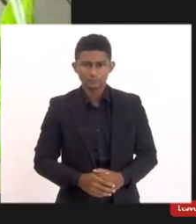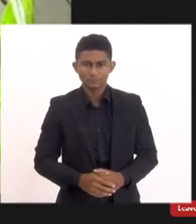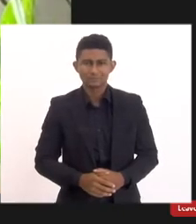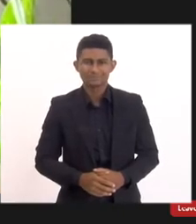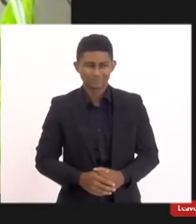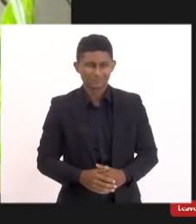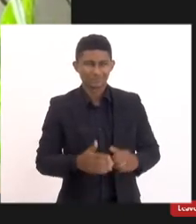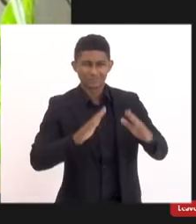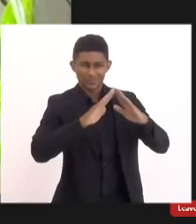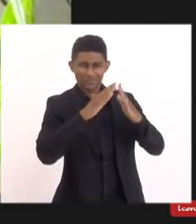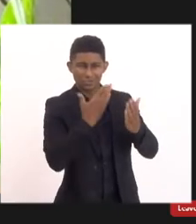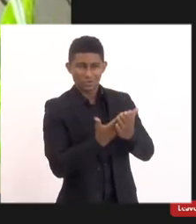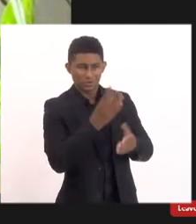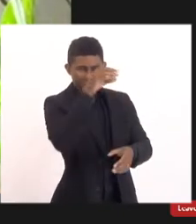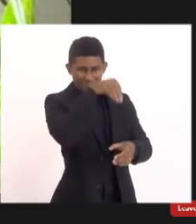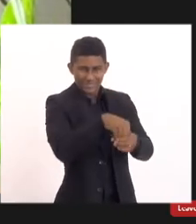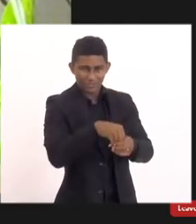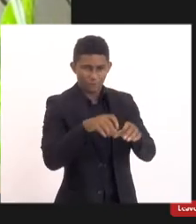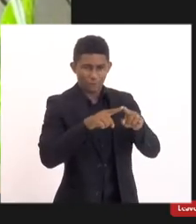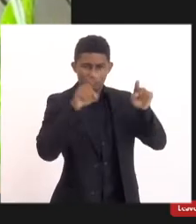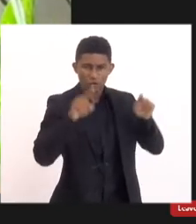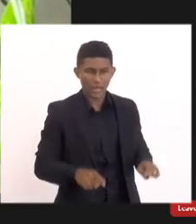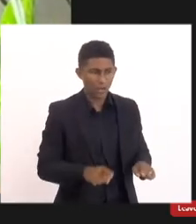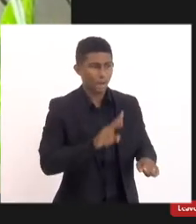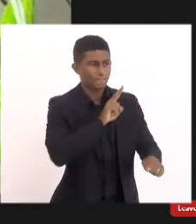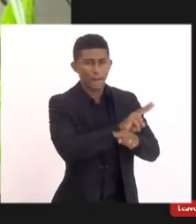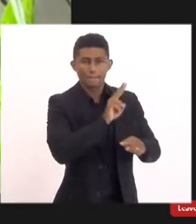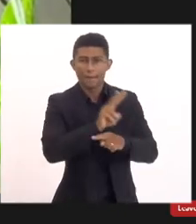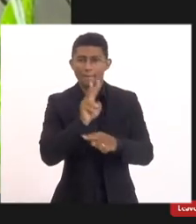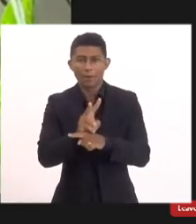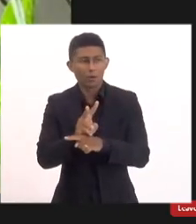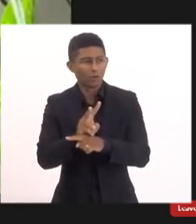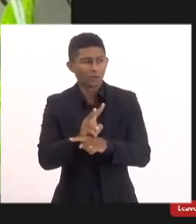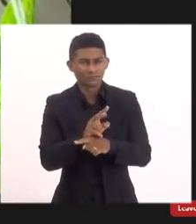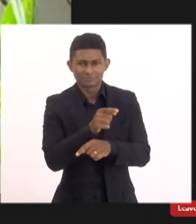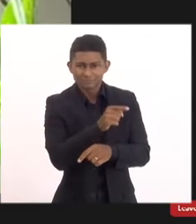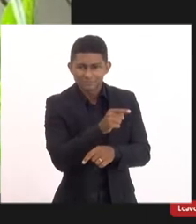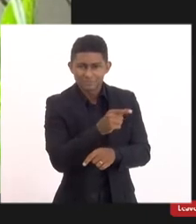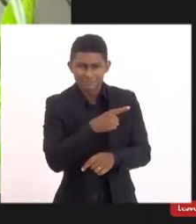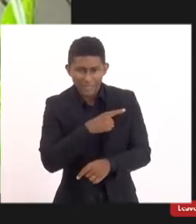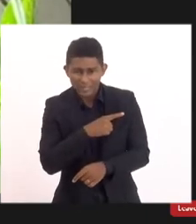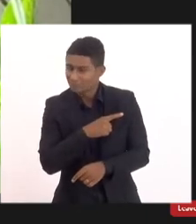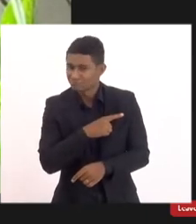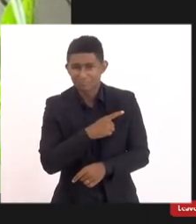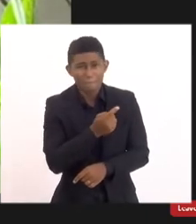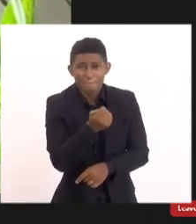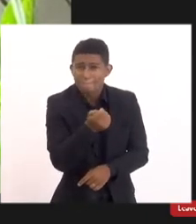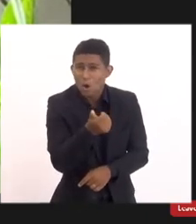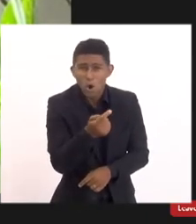Pouquíssimas escolas ainda têm esses profissionais nos seus quadros, porque são de concursos